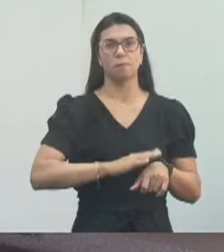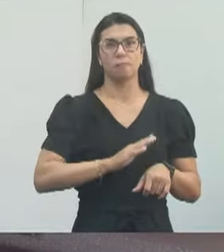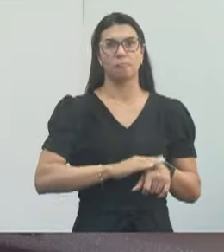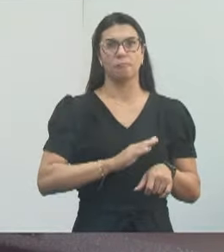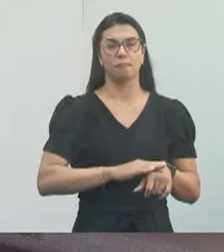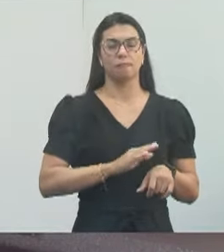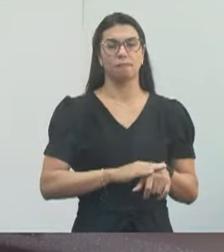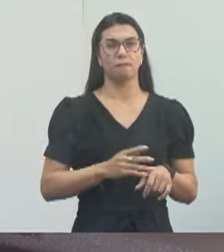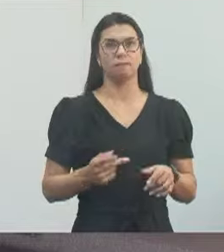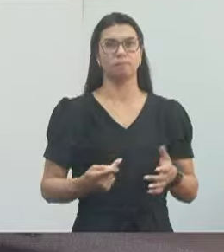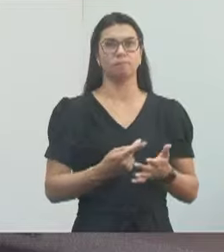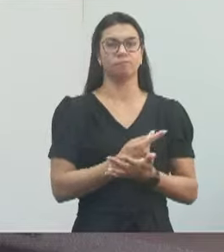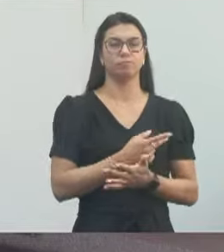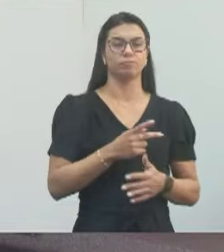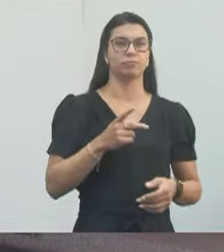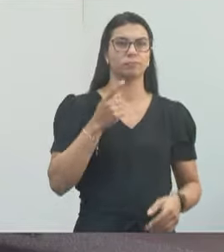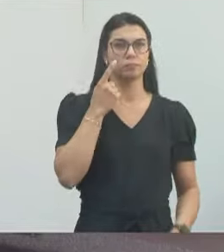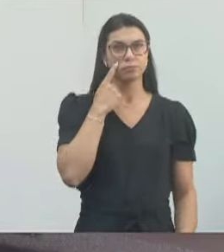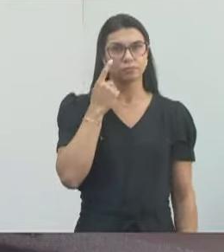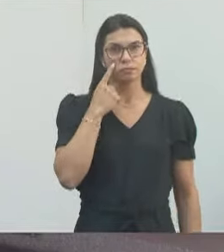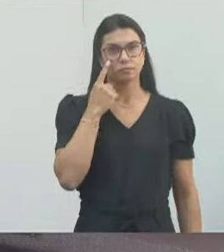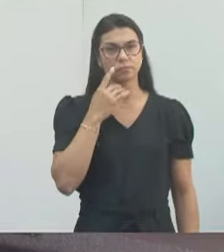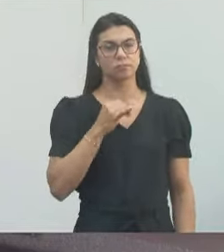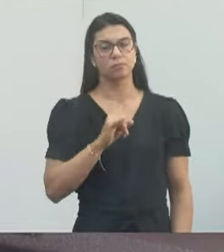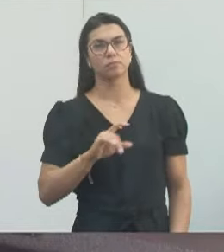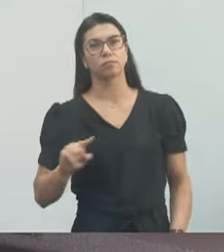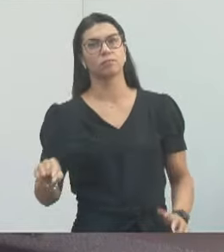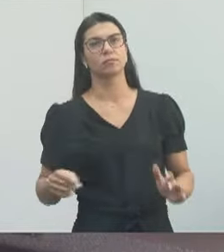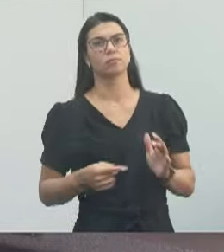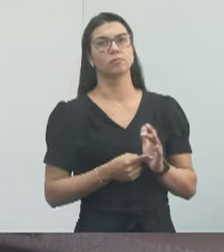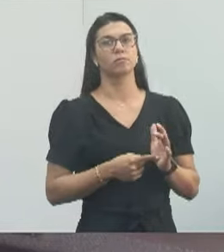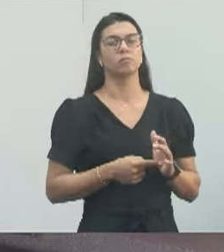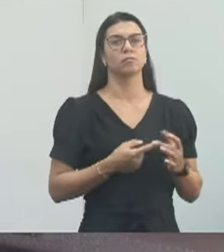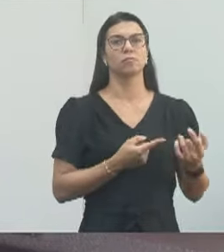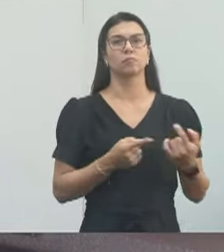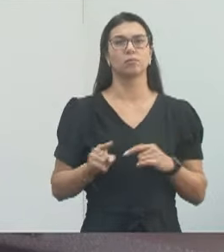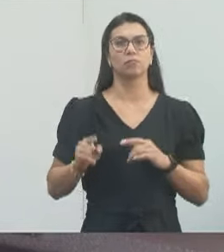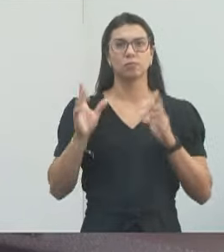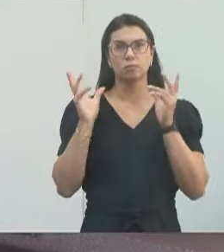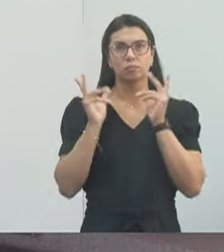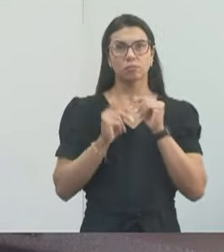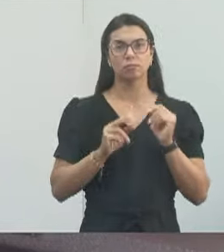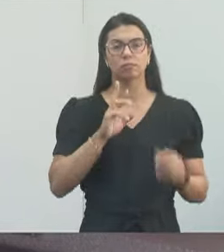Realizado a averiguação de denúncias e maltratos dos animais